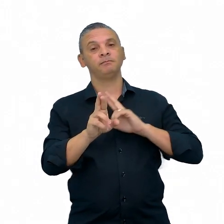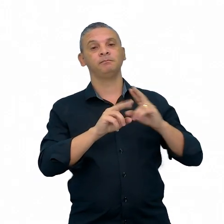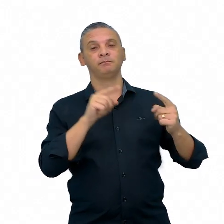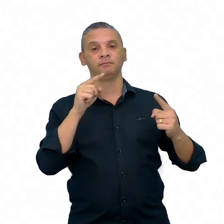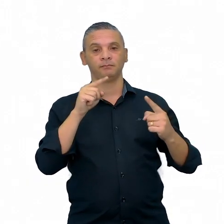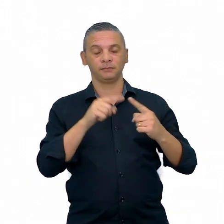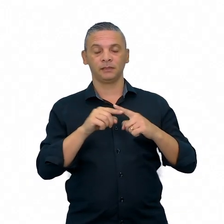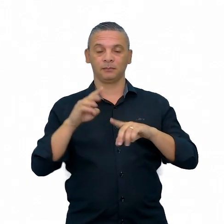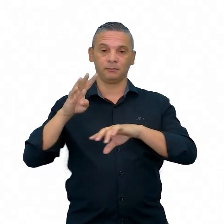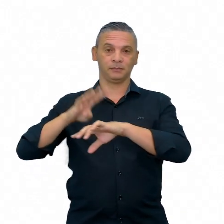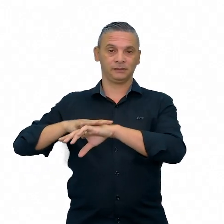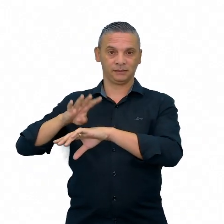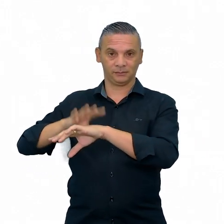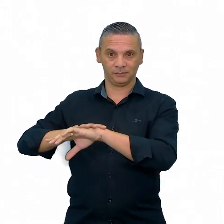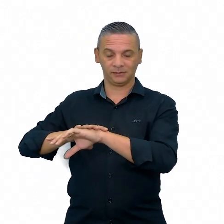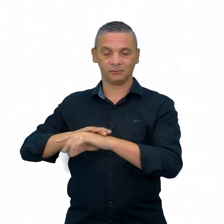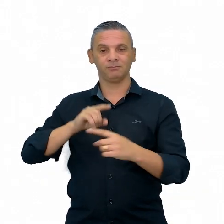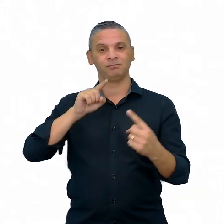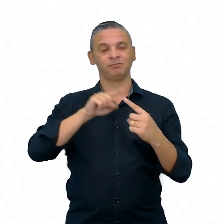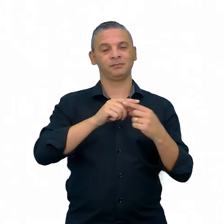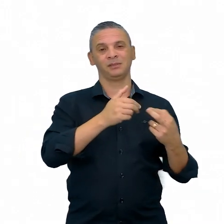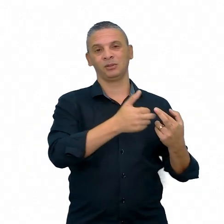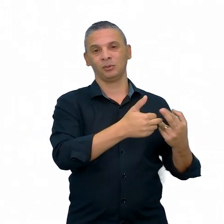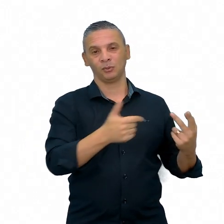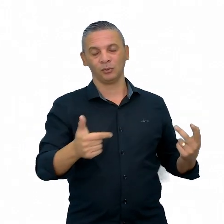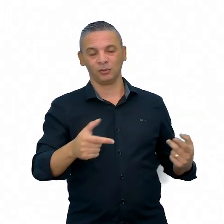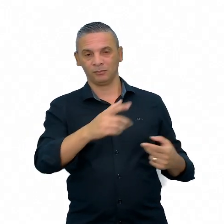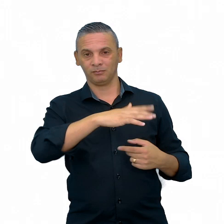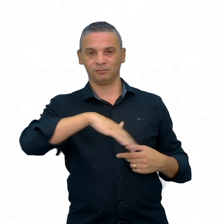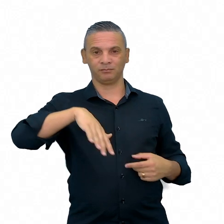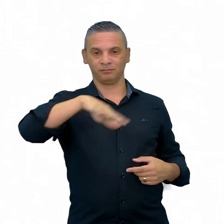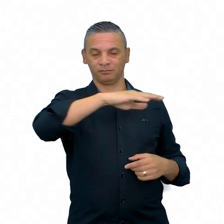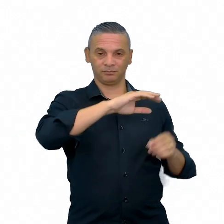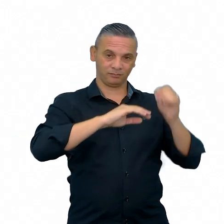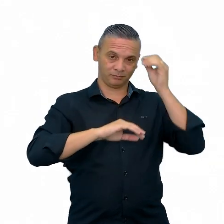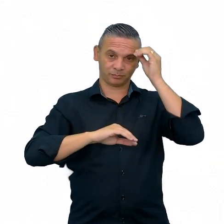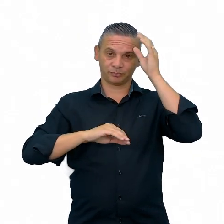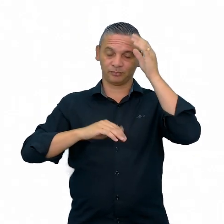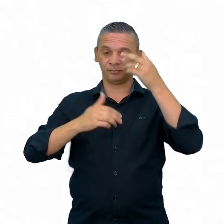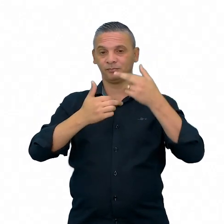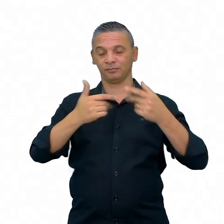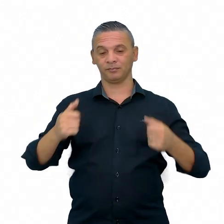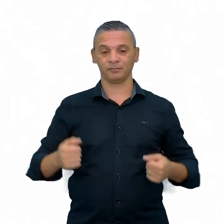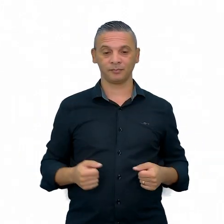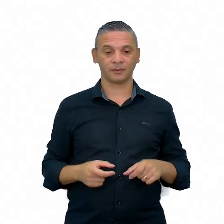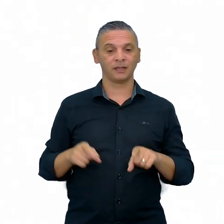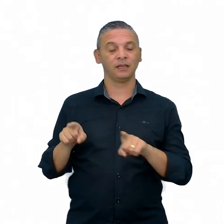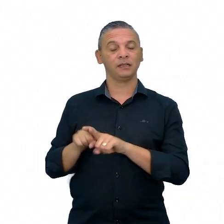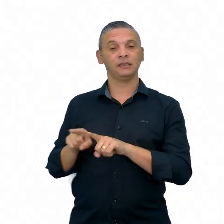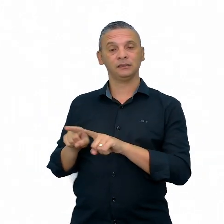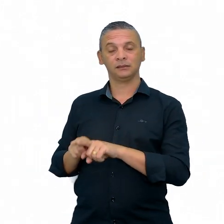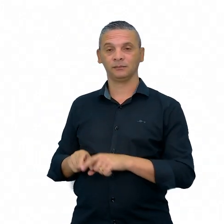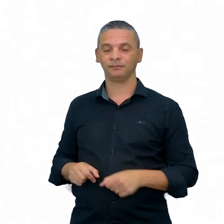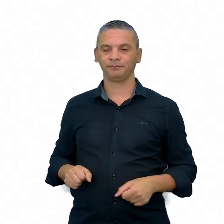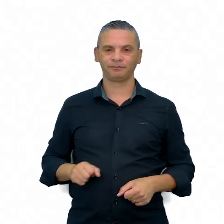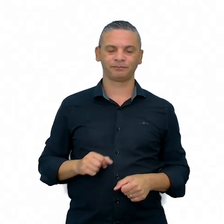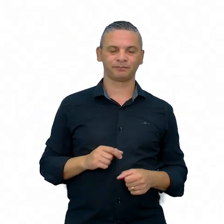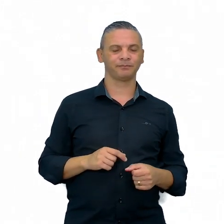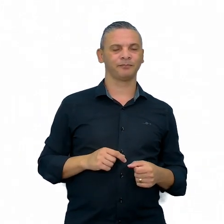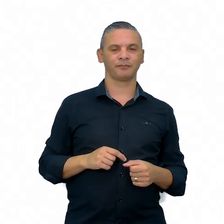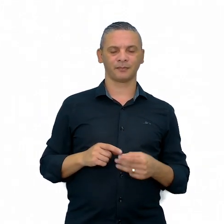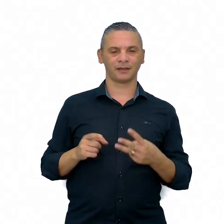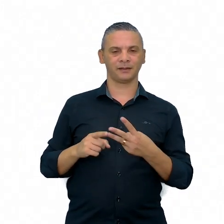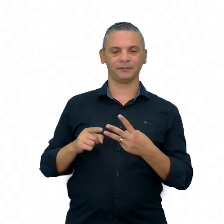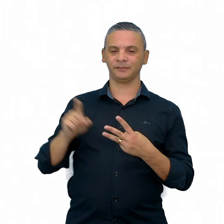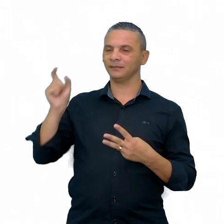da matemática, dos objetos do conhecimento dentro do ensino da matemática. E por fim, o finalizando, né,